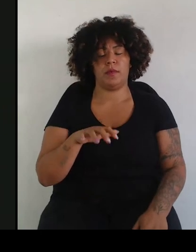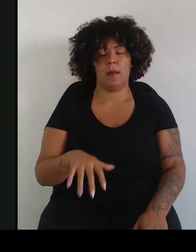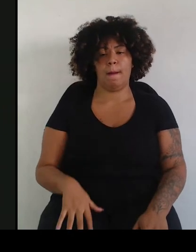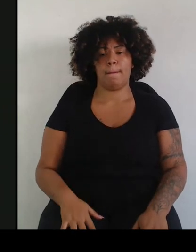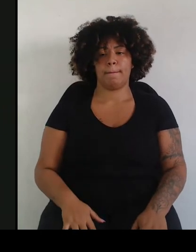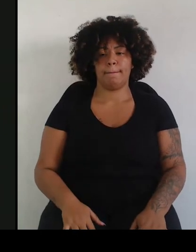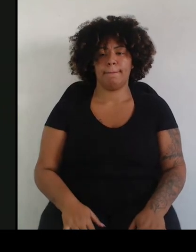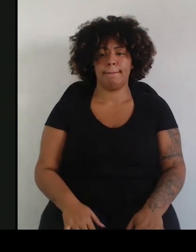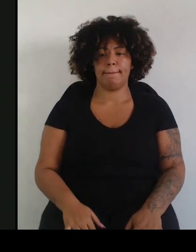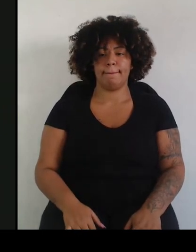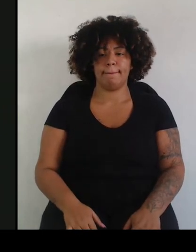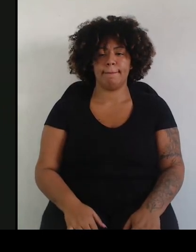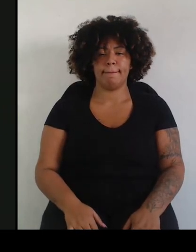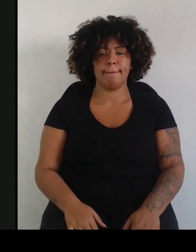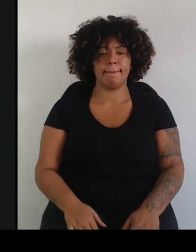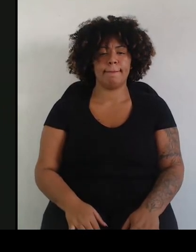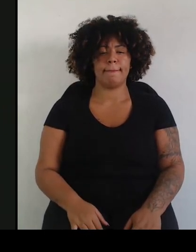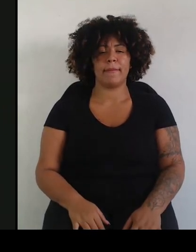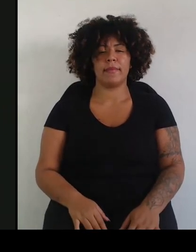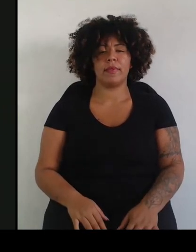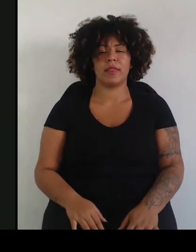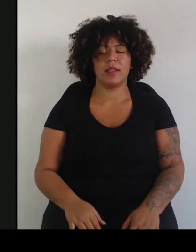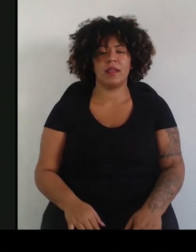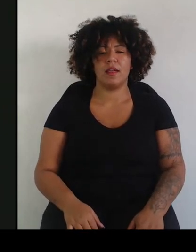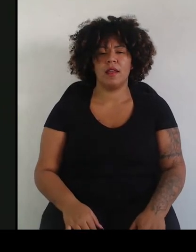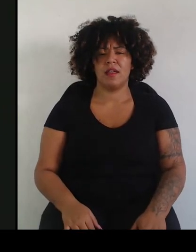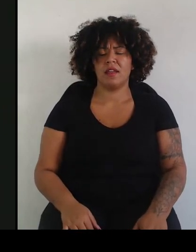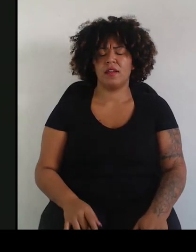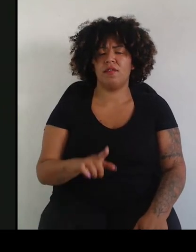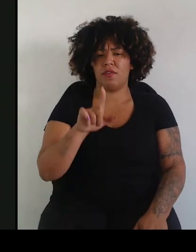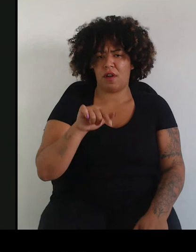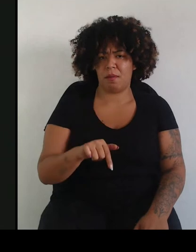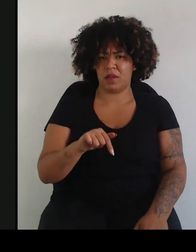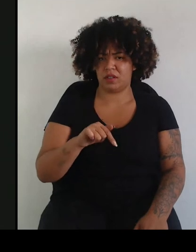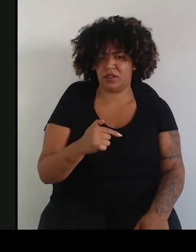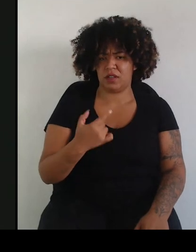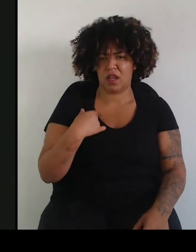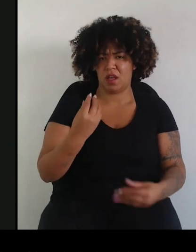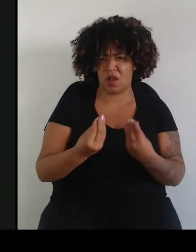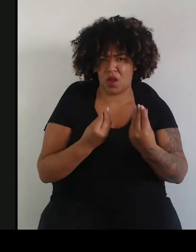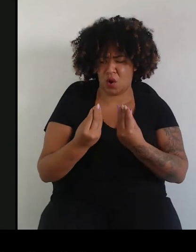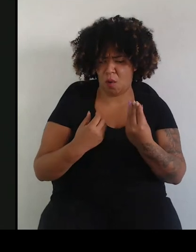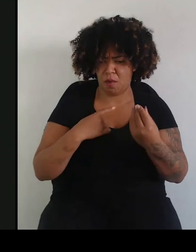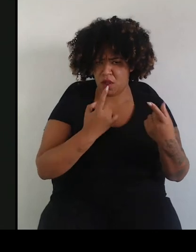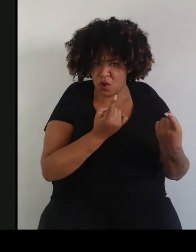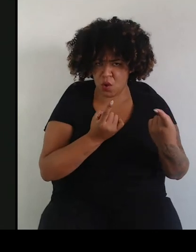radicalismo de defesa e oposição